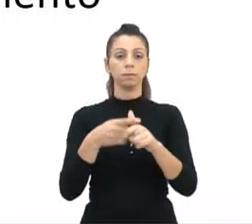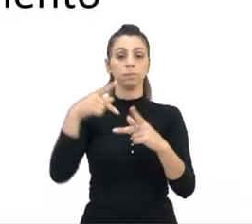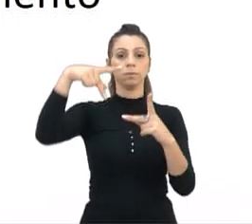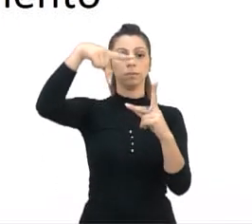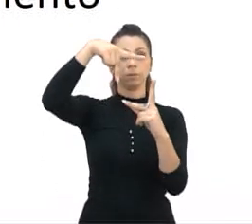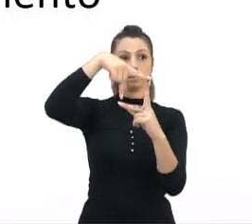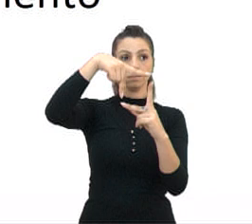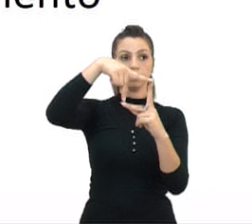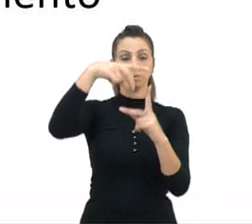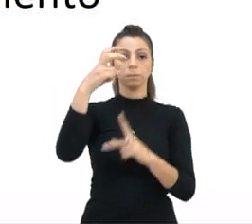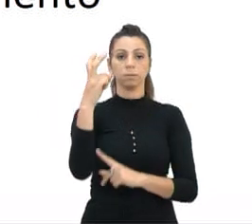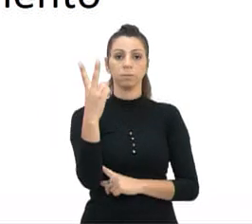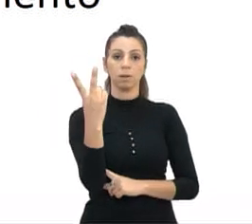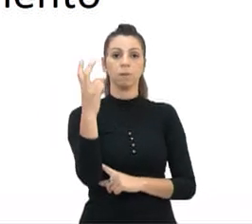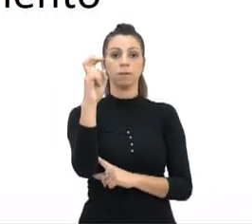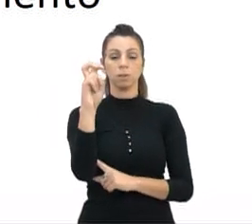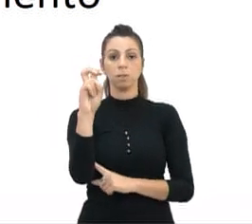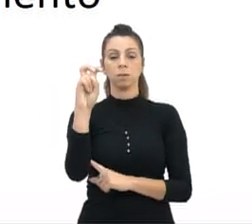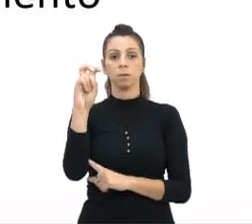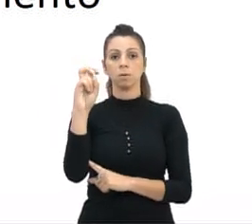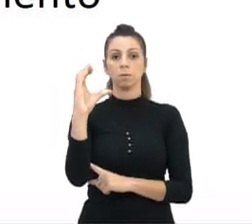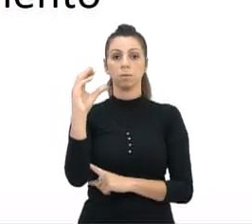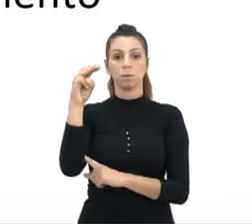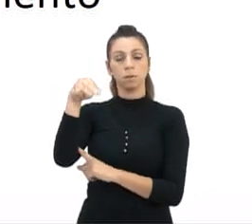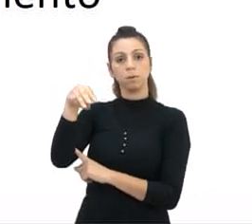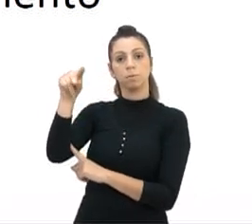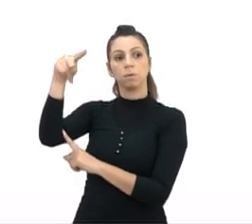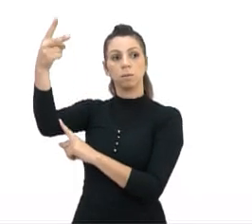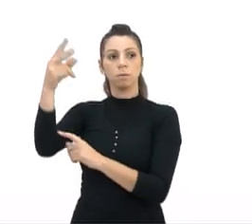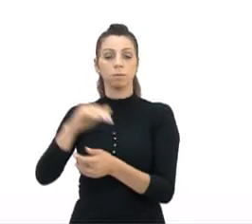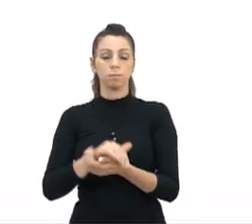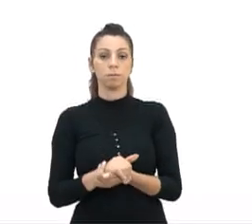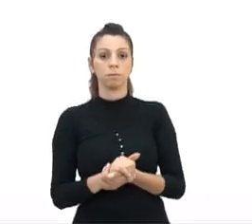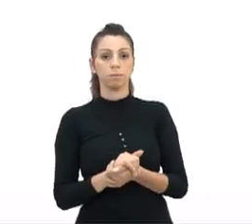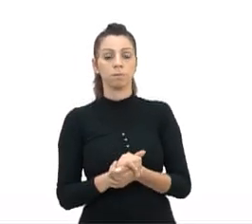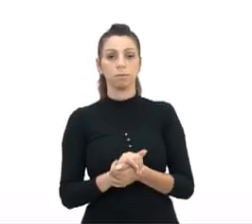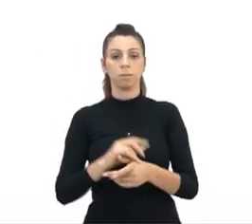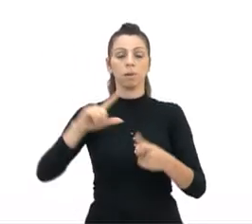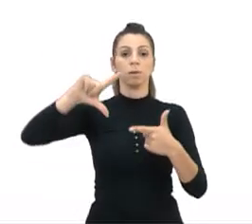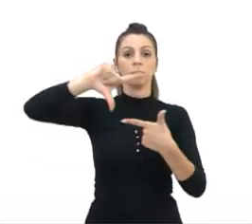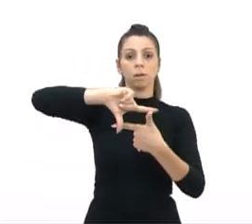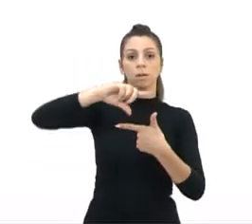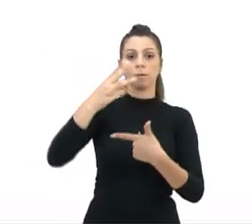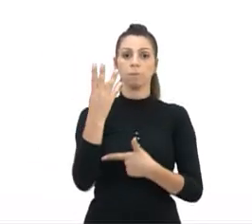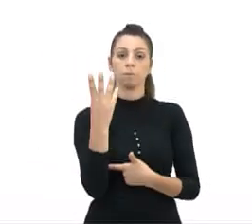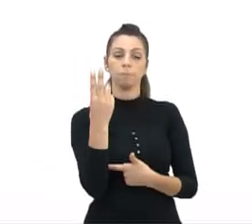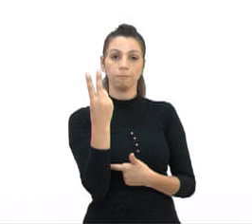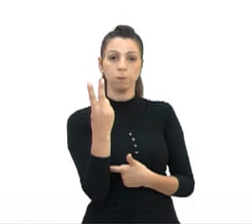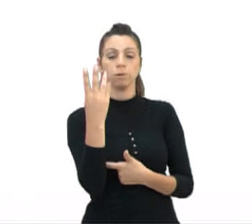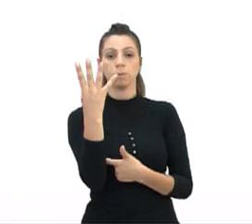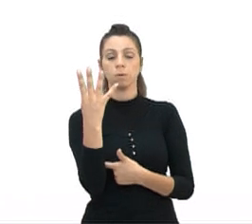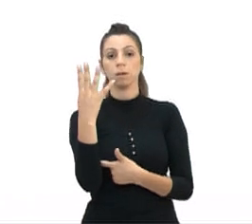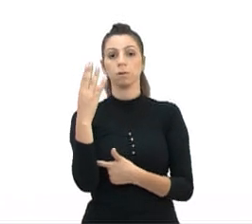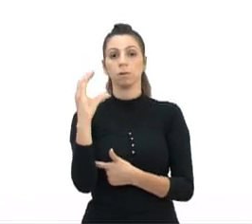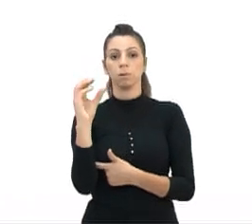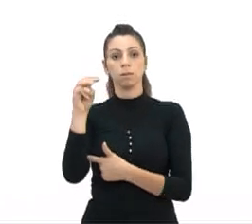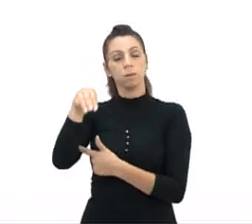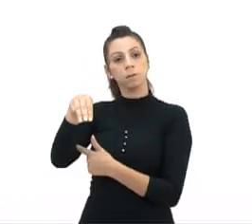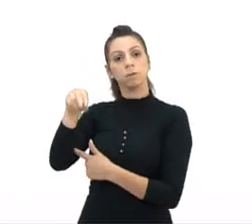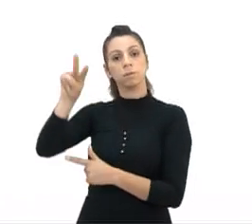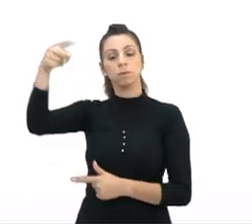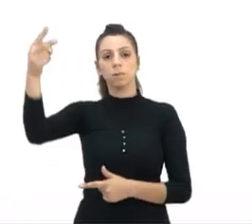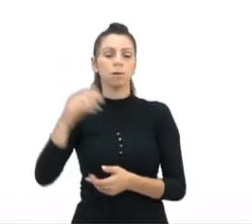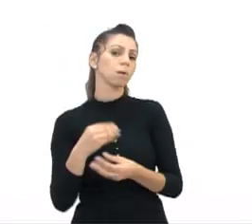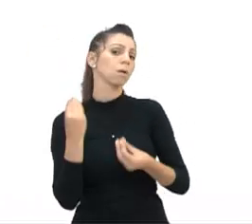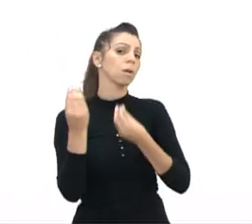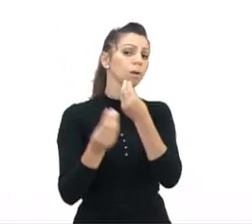O primeiro quadradinho, 25 centímetros quadrados. O retângulo, 24 centímetros quadrados. Agora, a questão é, como que eu faço para representar